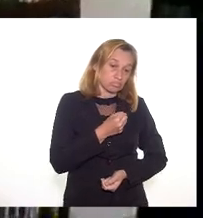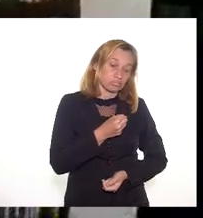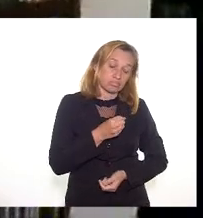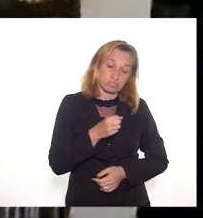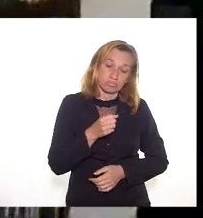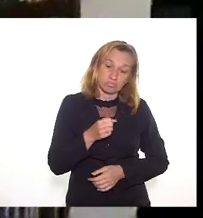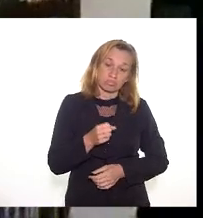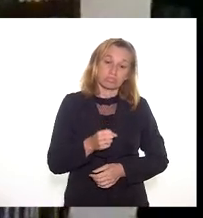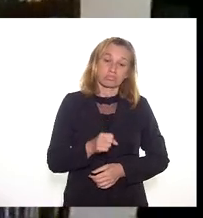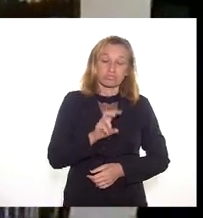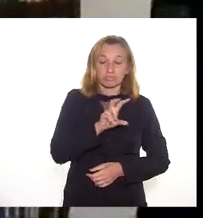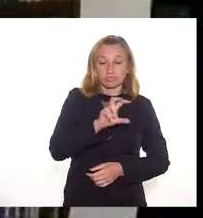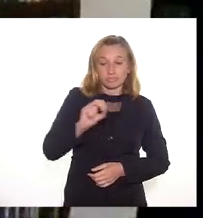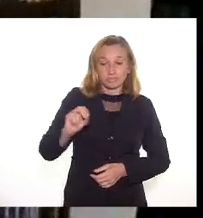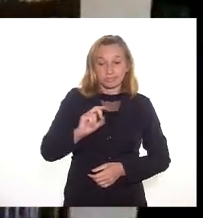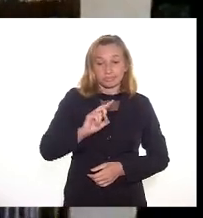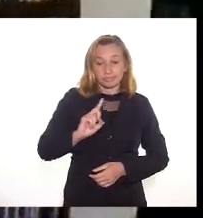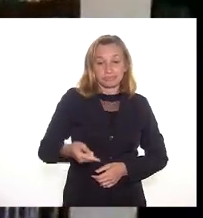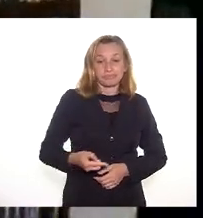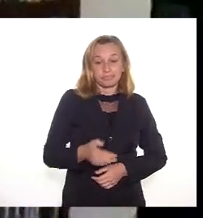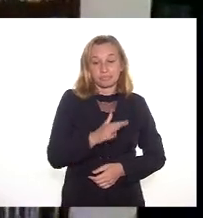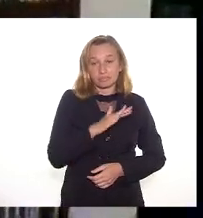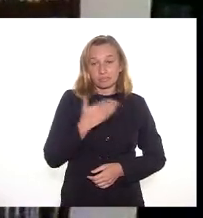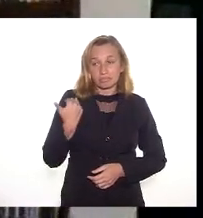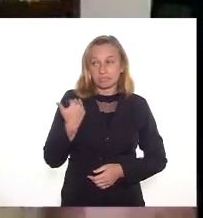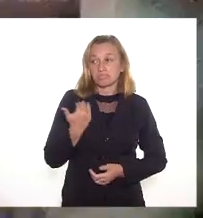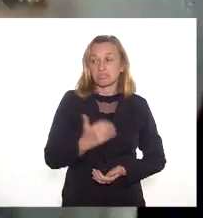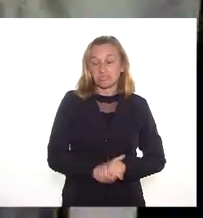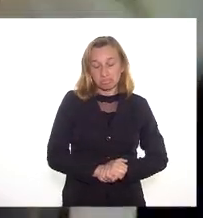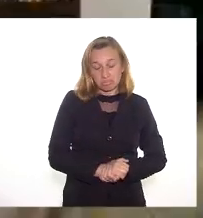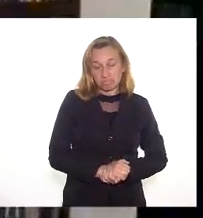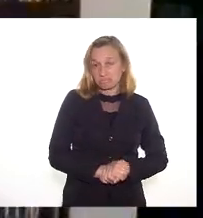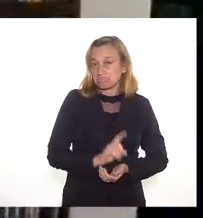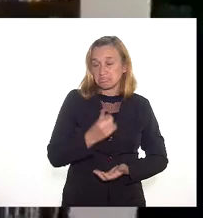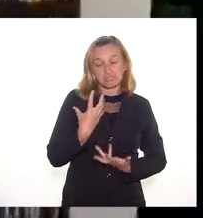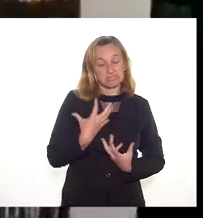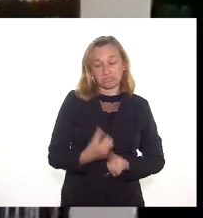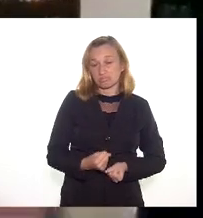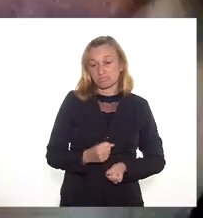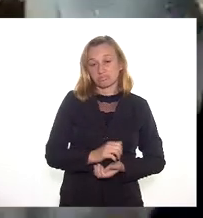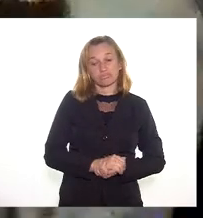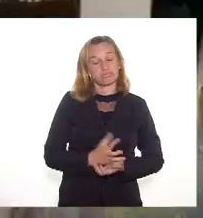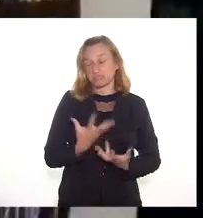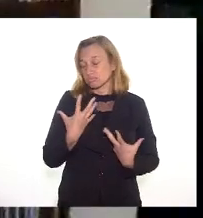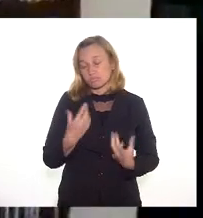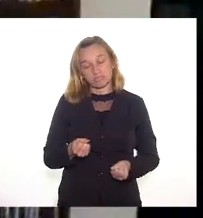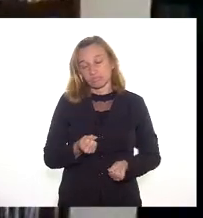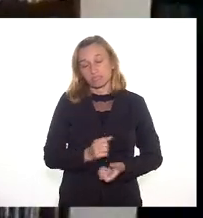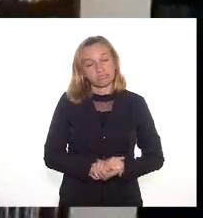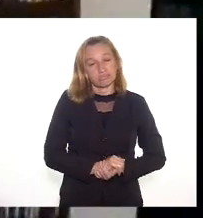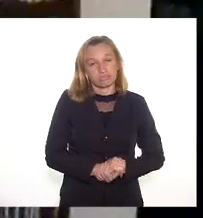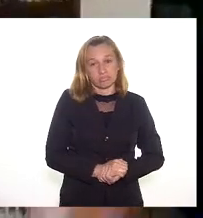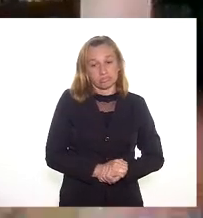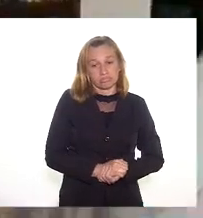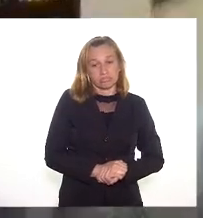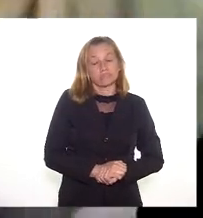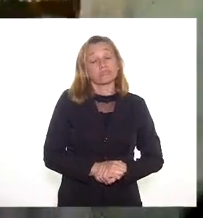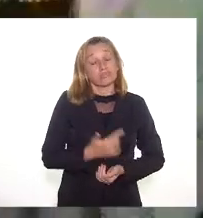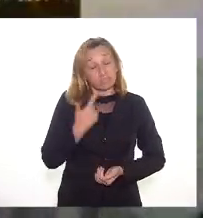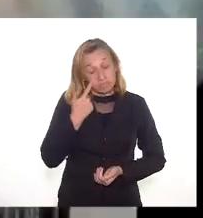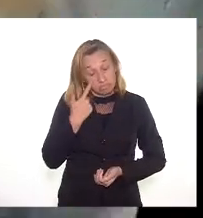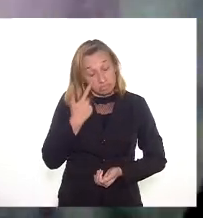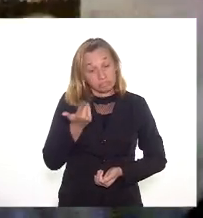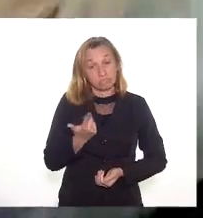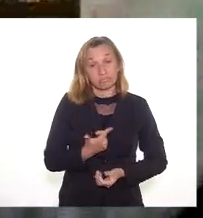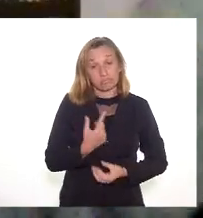dos 500 mil óbitos isso é inadmissível isso é inadmissível e a gente está vendo